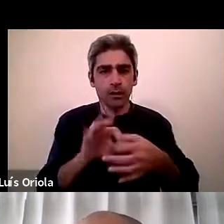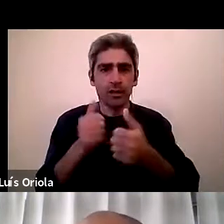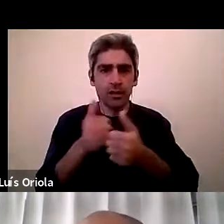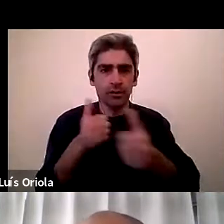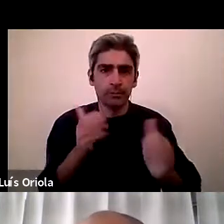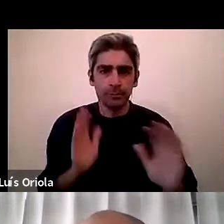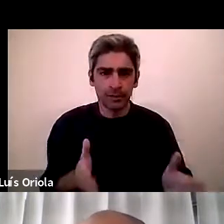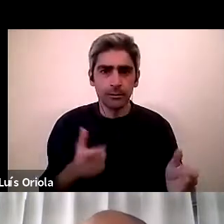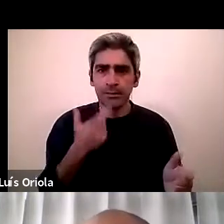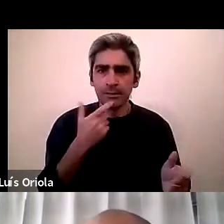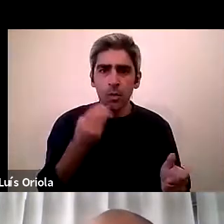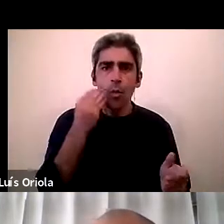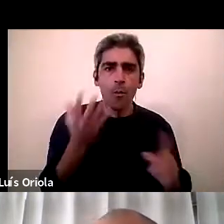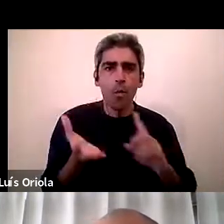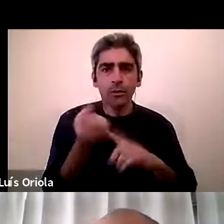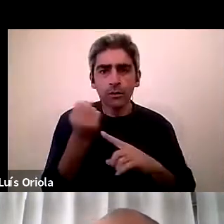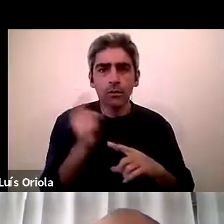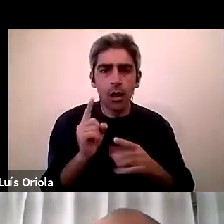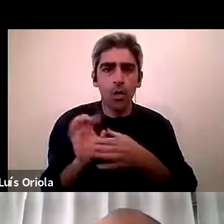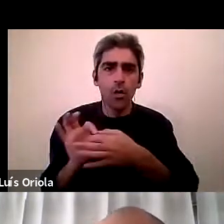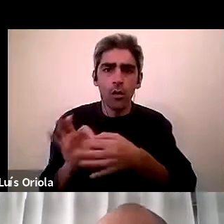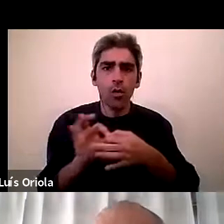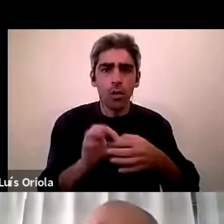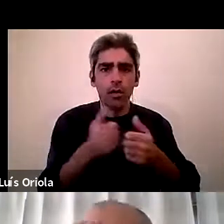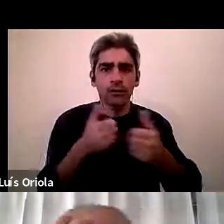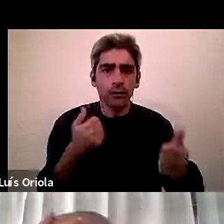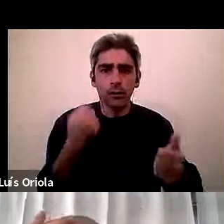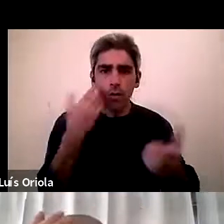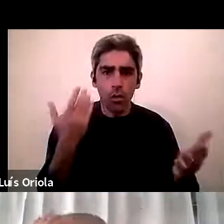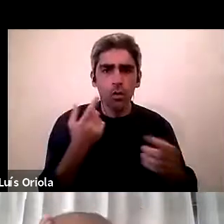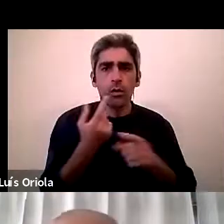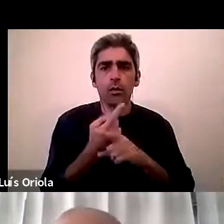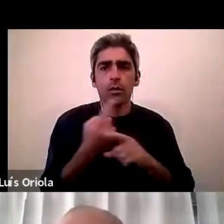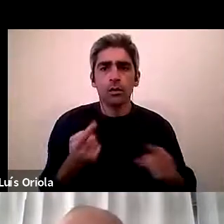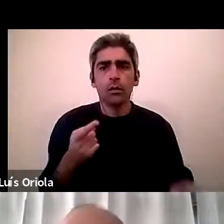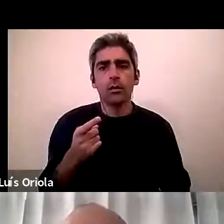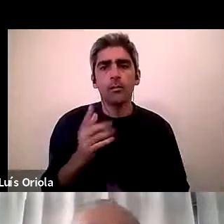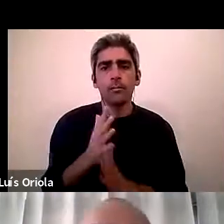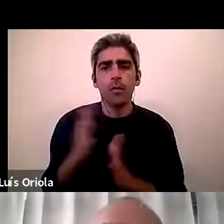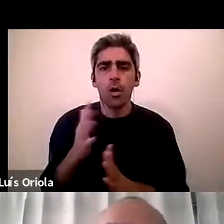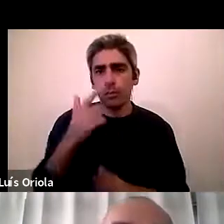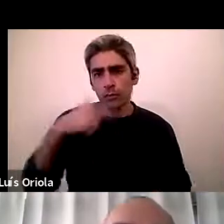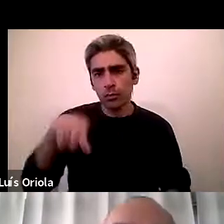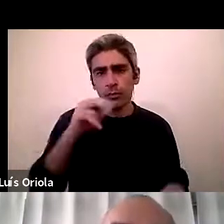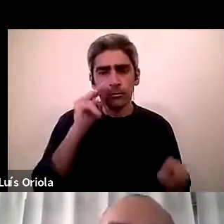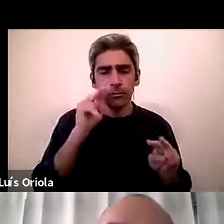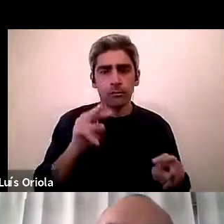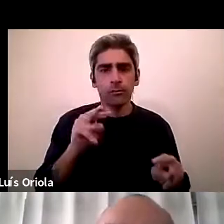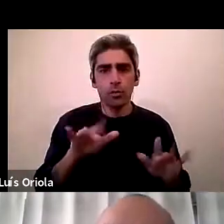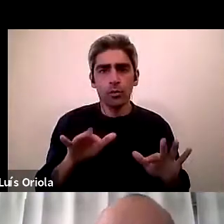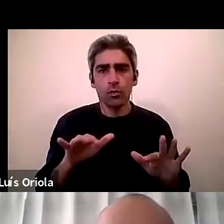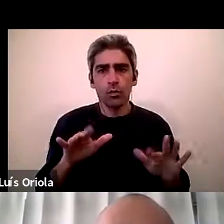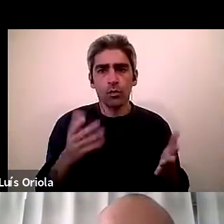distância, precisavam de perceber como é que conseguem colaborar à distância, sendo que a maior parte do dia passam a olhar para o